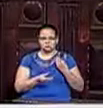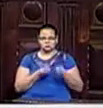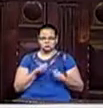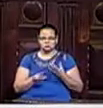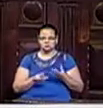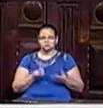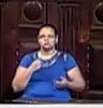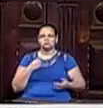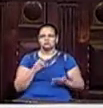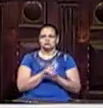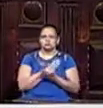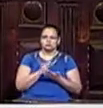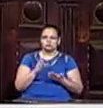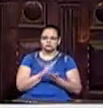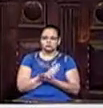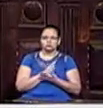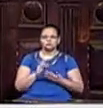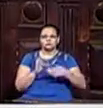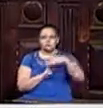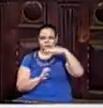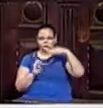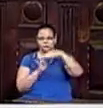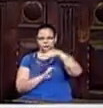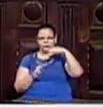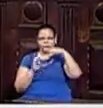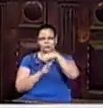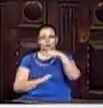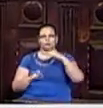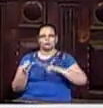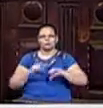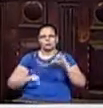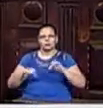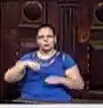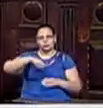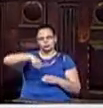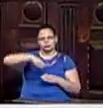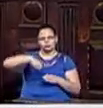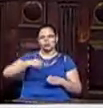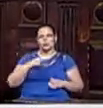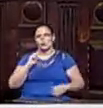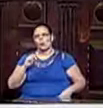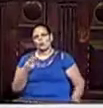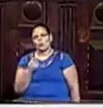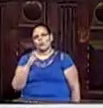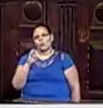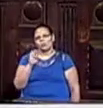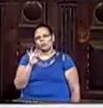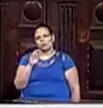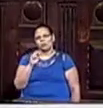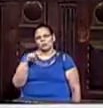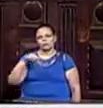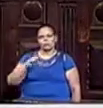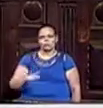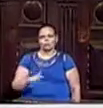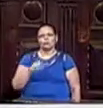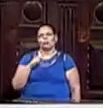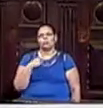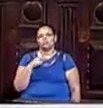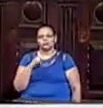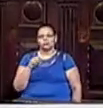solventes, ou até mesmo para o etanol, e são eles que